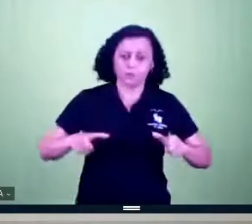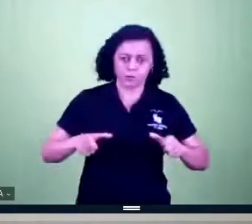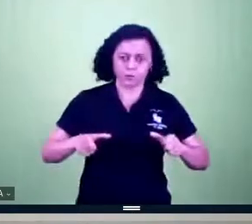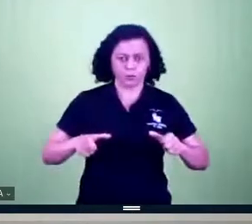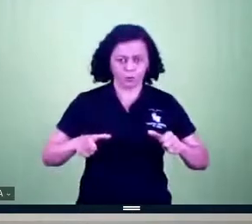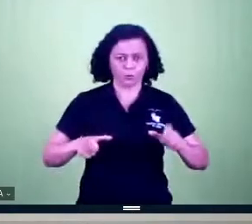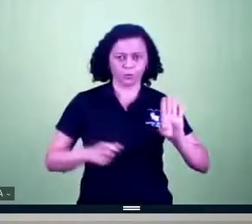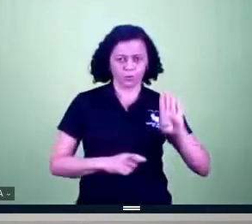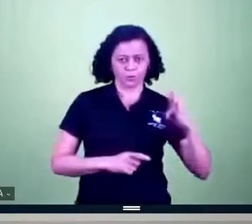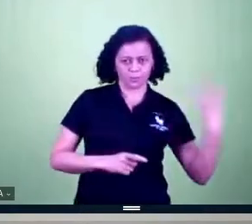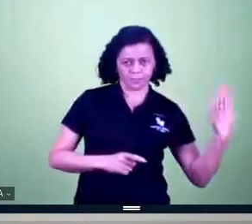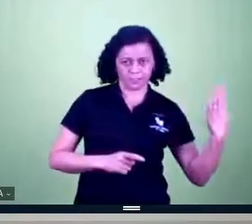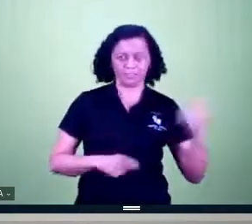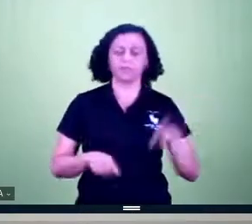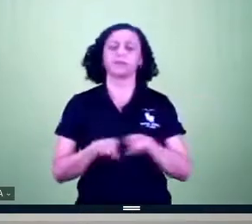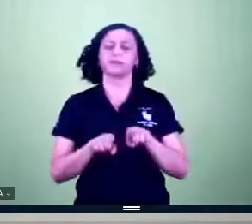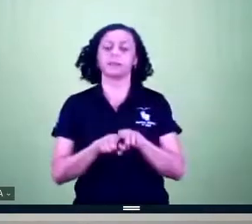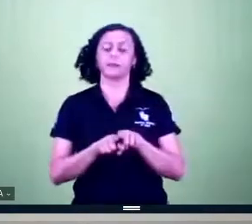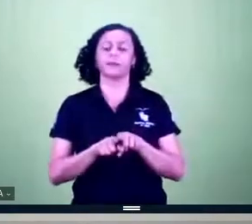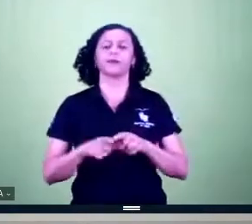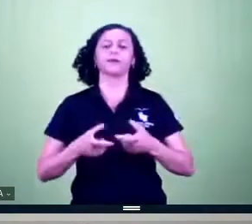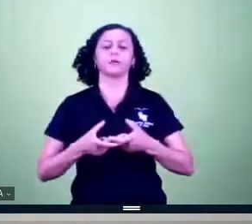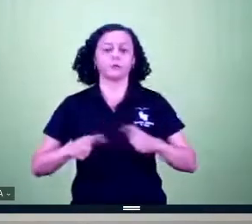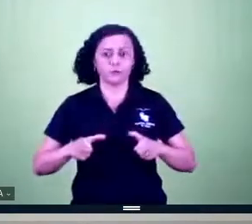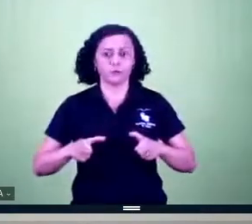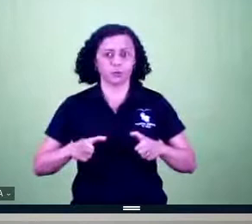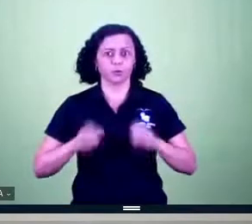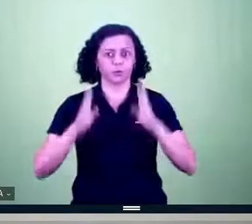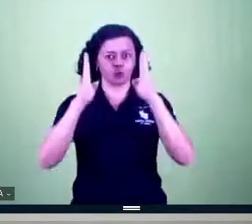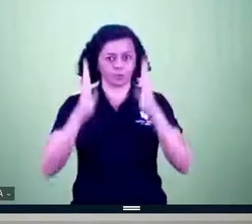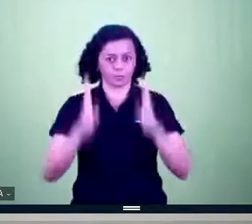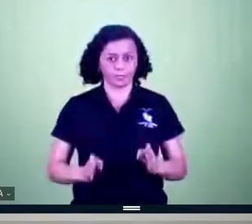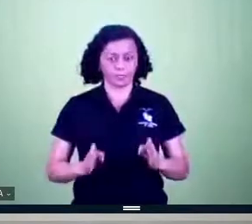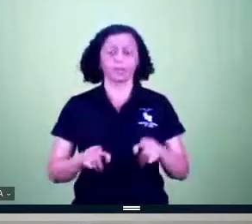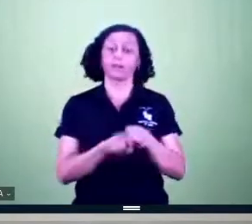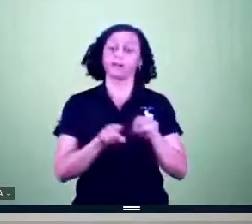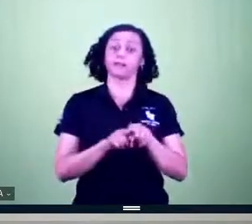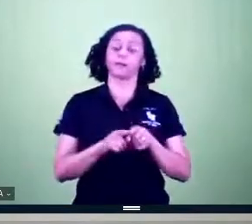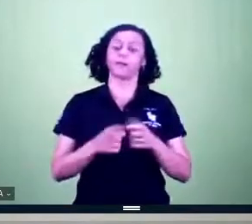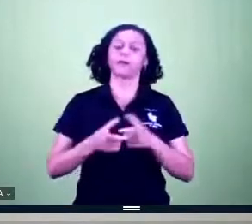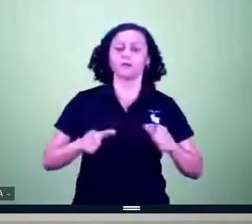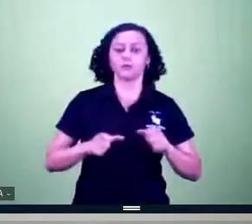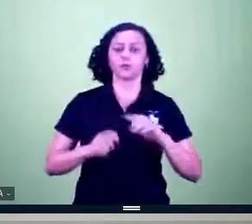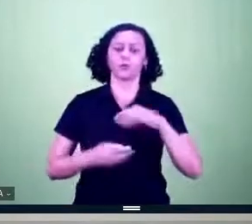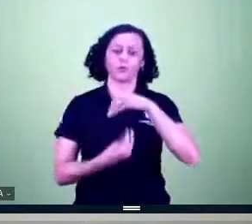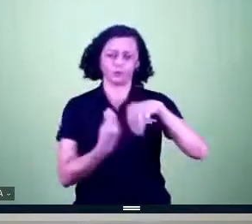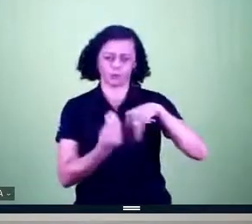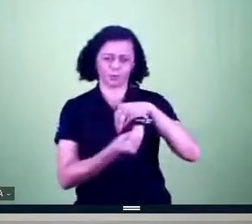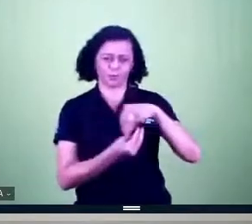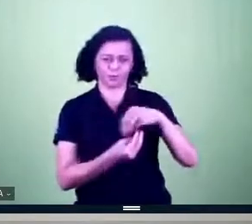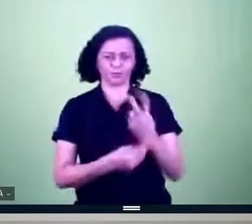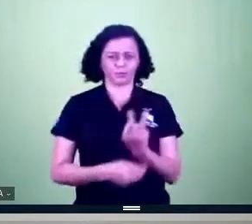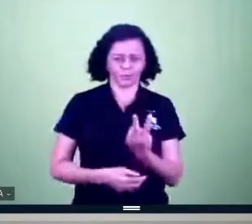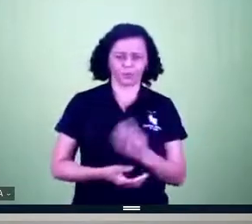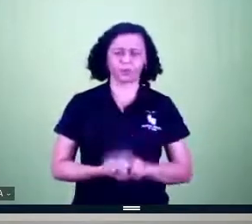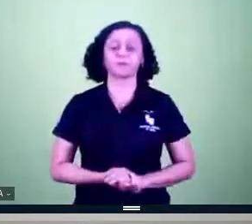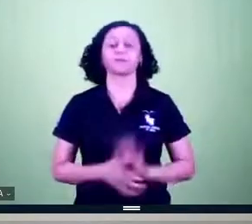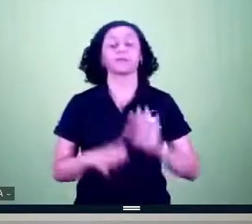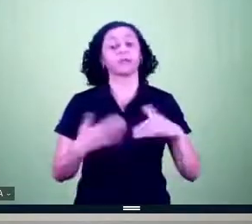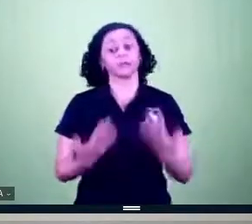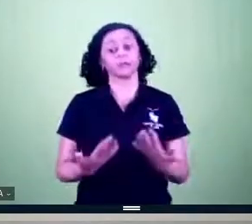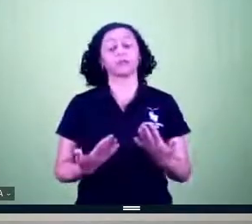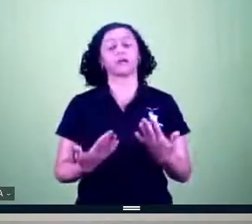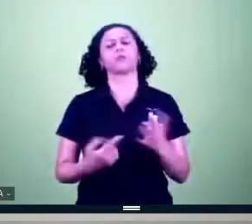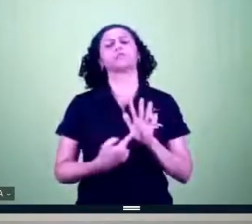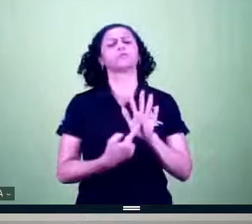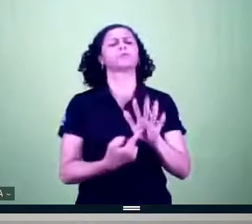hoje nós vamos entender a configuração do circuito em série, que é esse que está sendo mostrado aqui. Logo após vamos fazer um circuito em paralelo e já depois misturando os dois para a